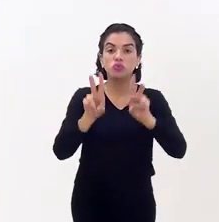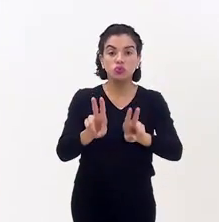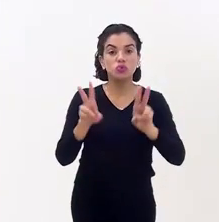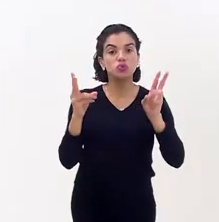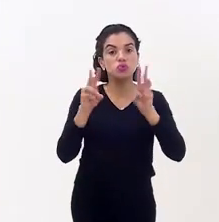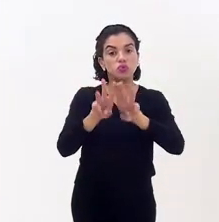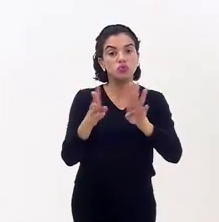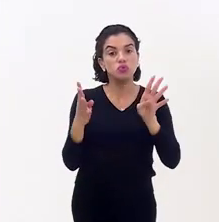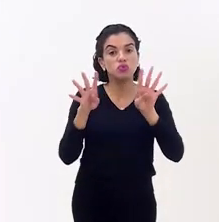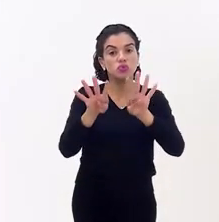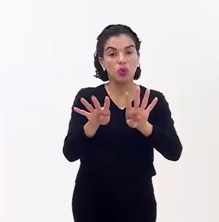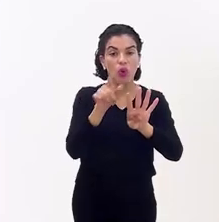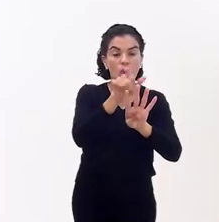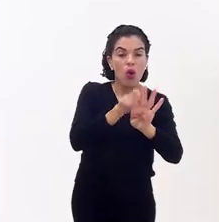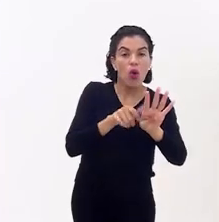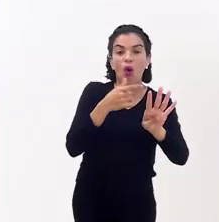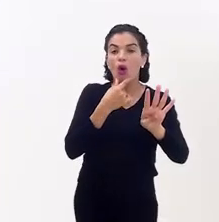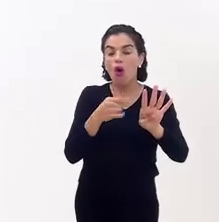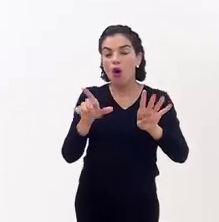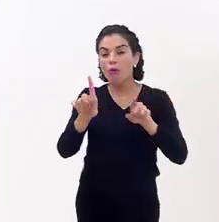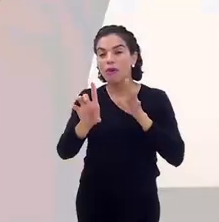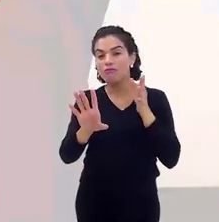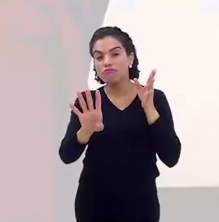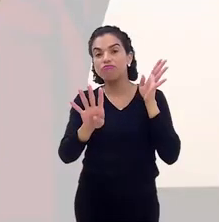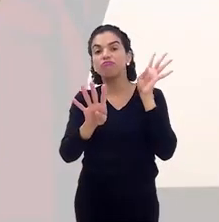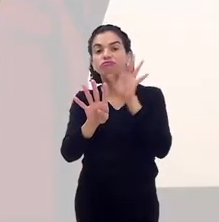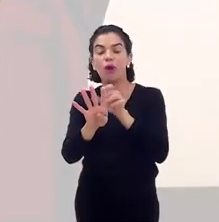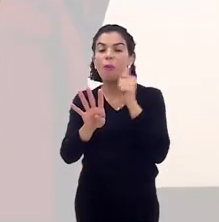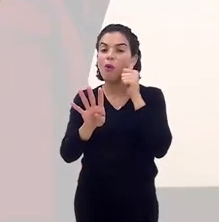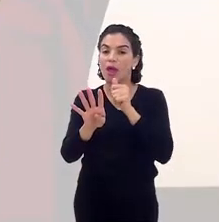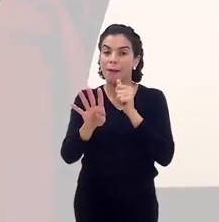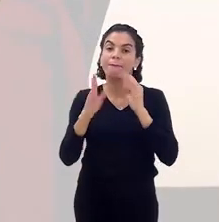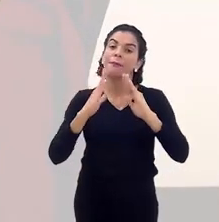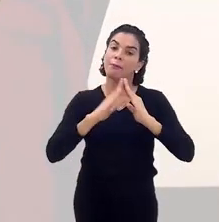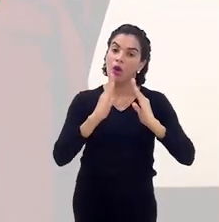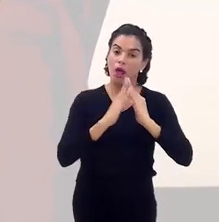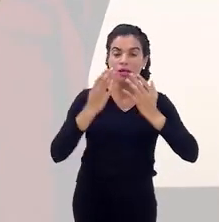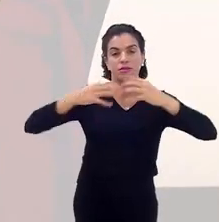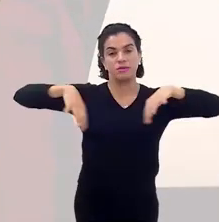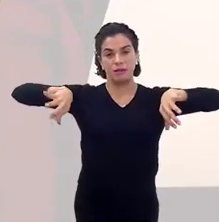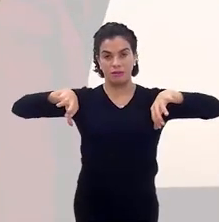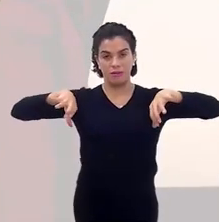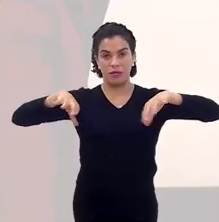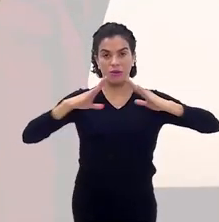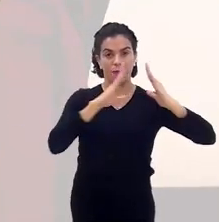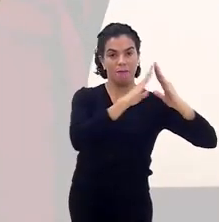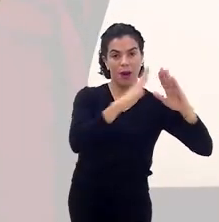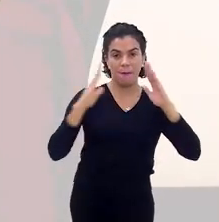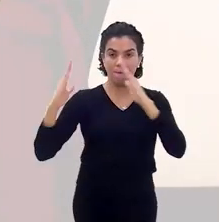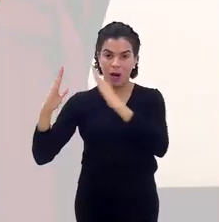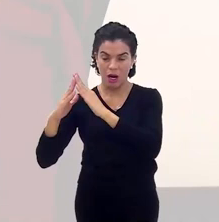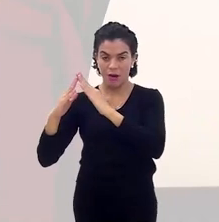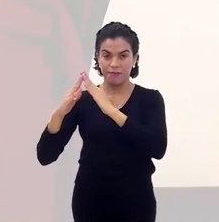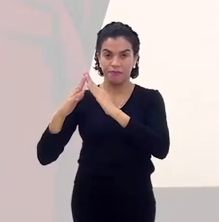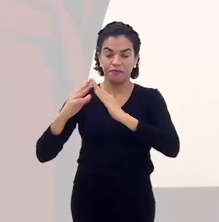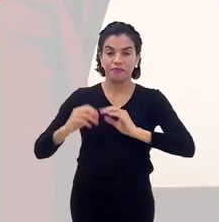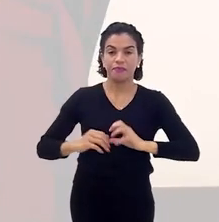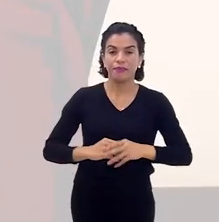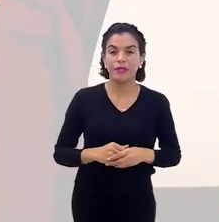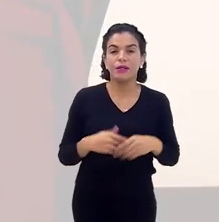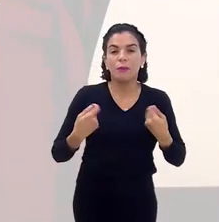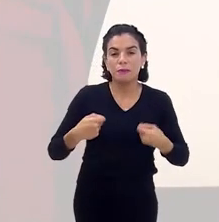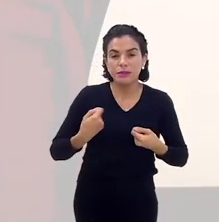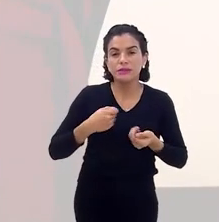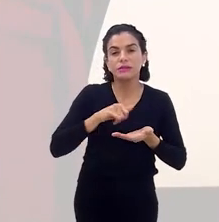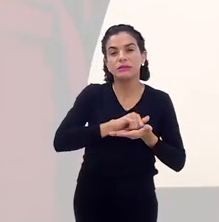pode? Certo. A cerimônia em si pode ser feita... Mas morar não, separado. A gente mora separado, certo, né? Então,